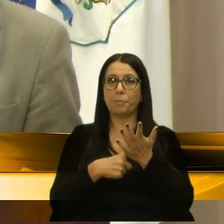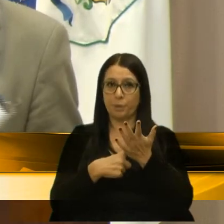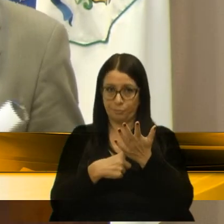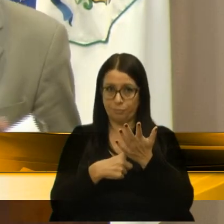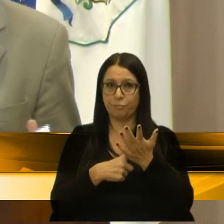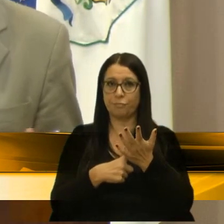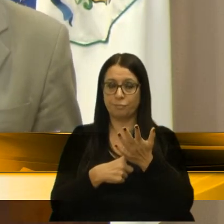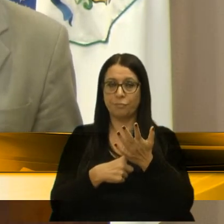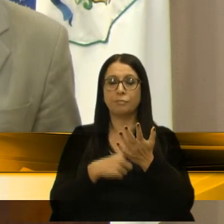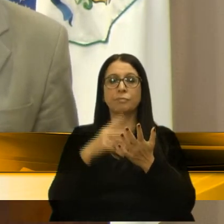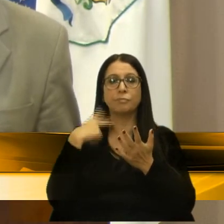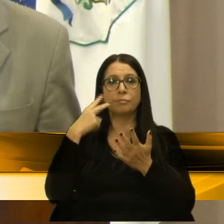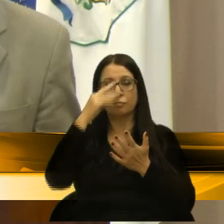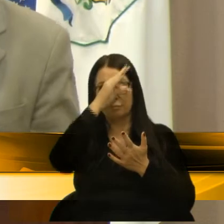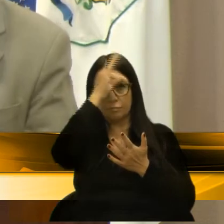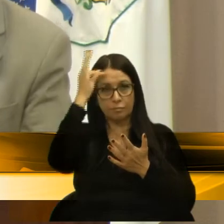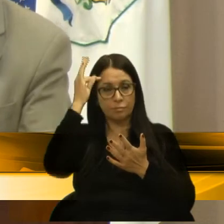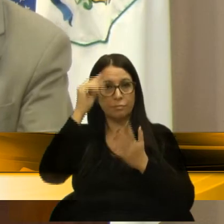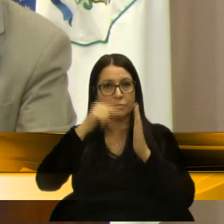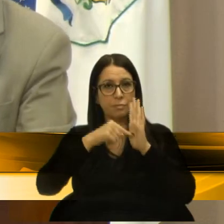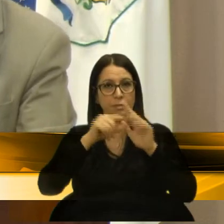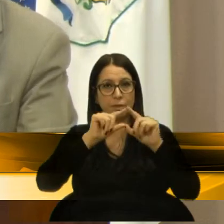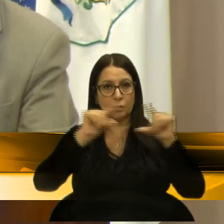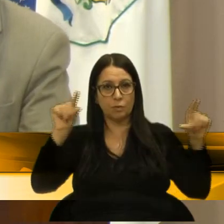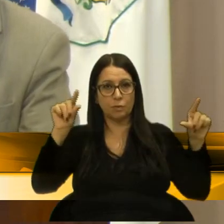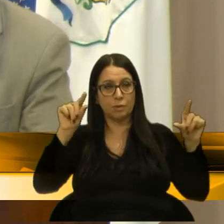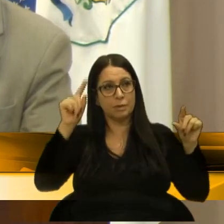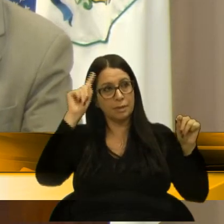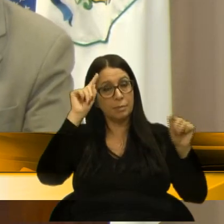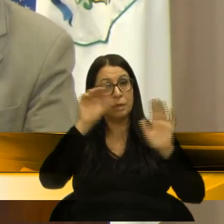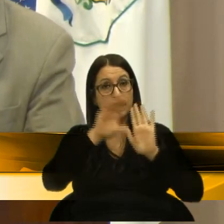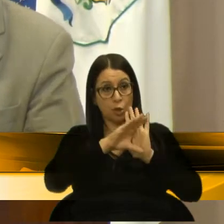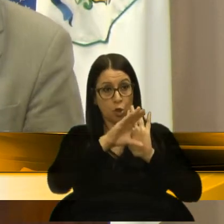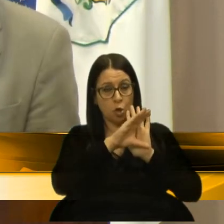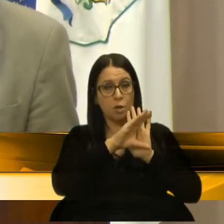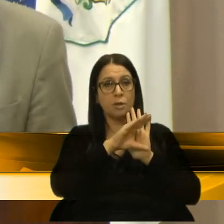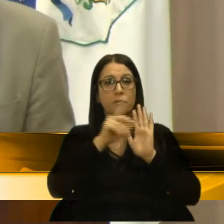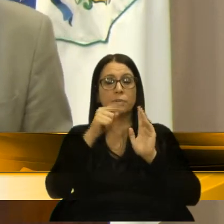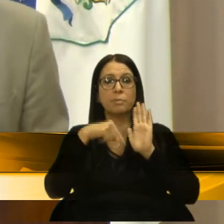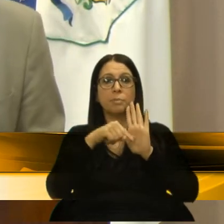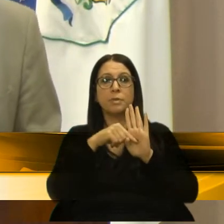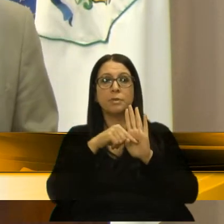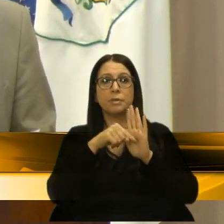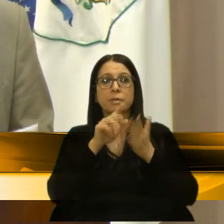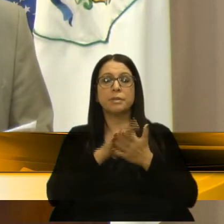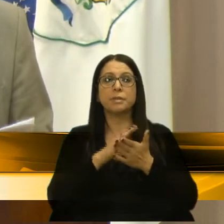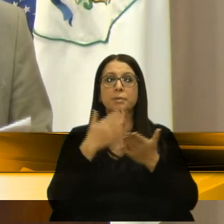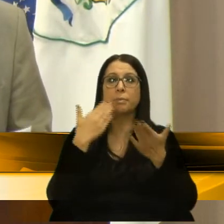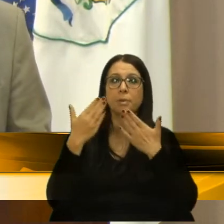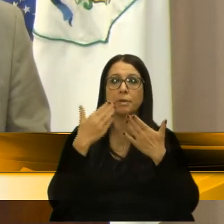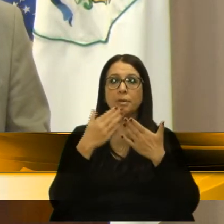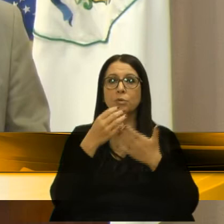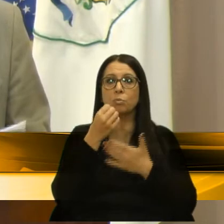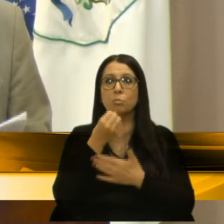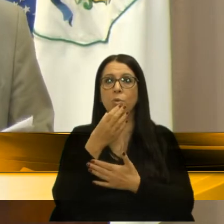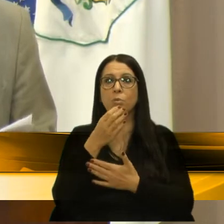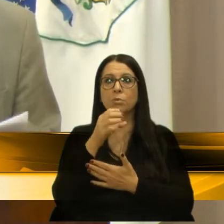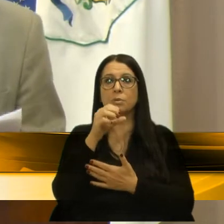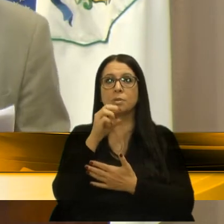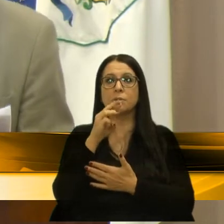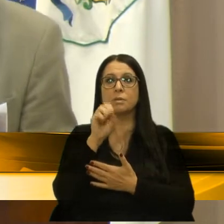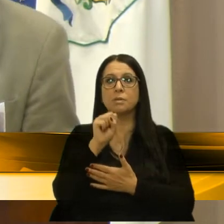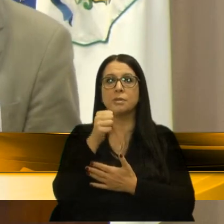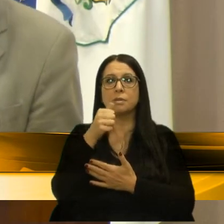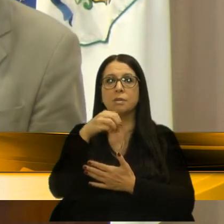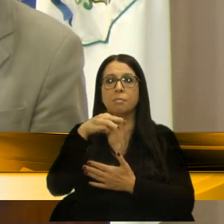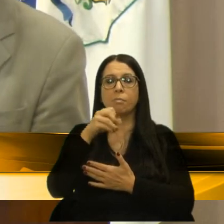Toigo, a campanha da Fraternidade 2020 faz referência à parábola do bom samaritano, que além de